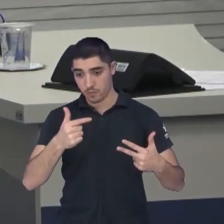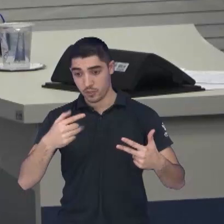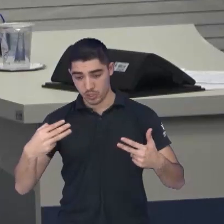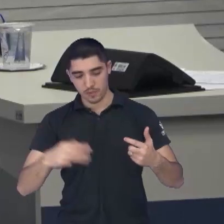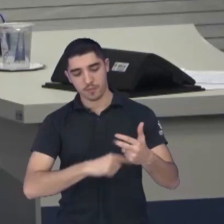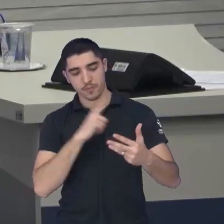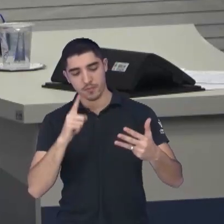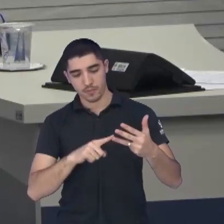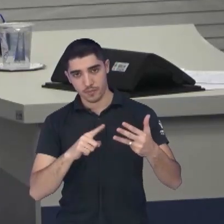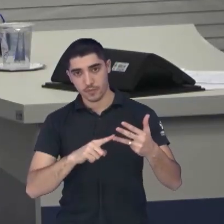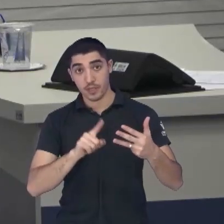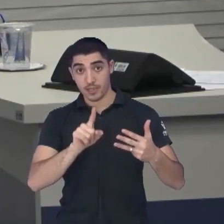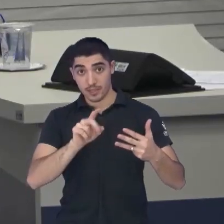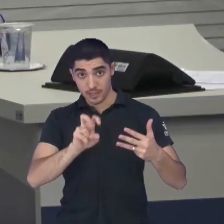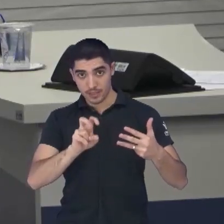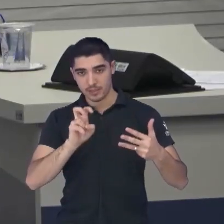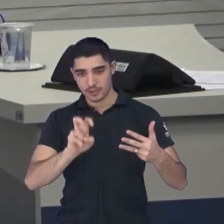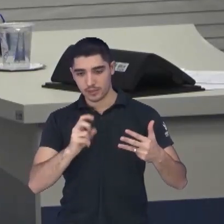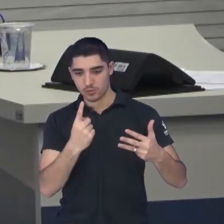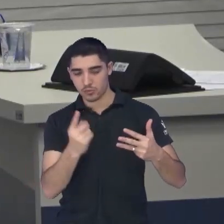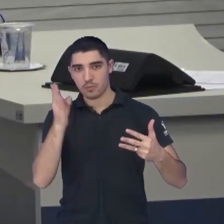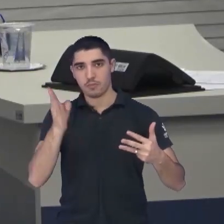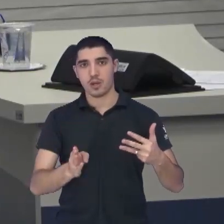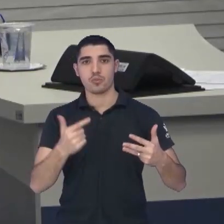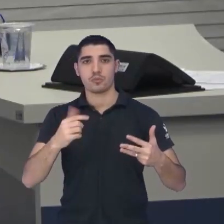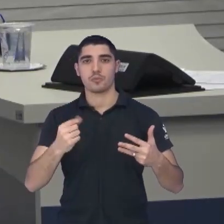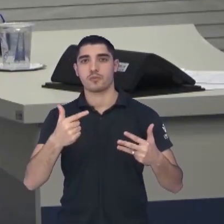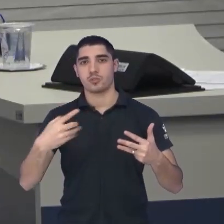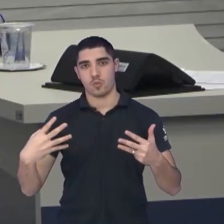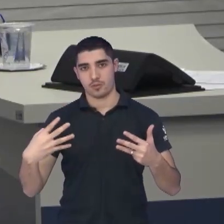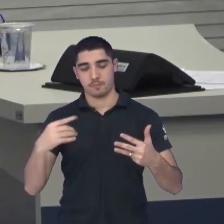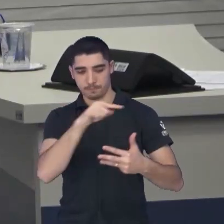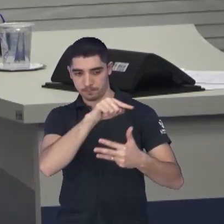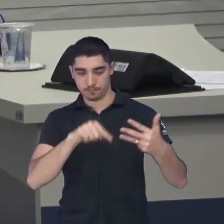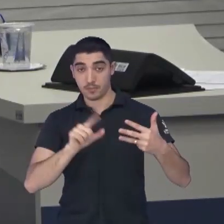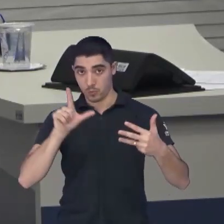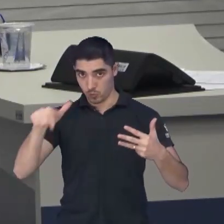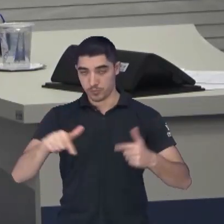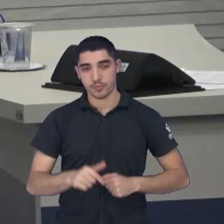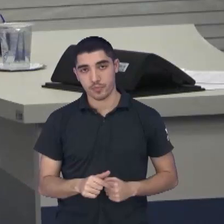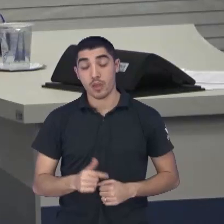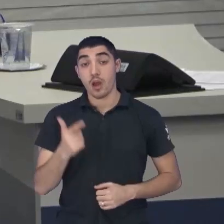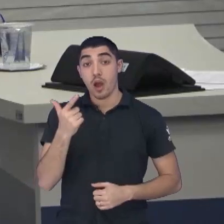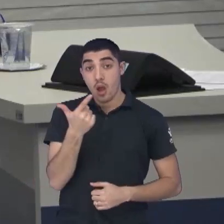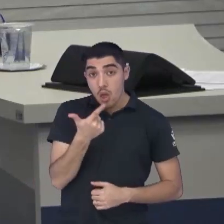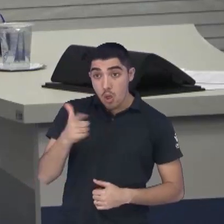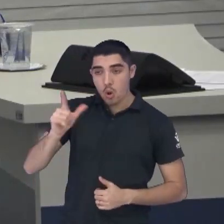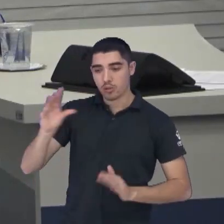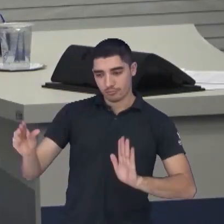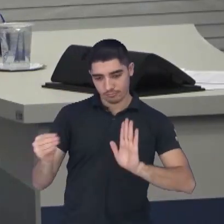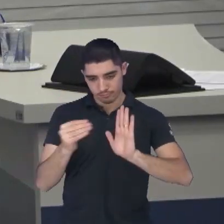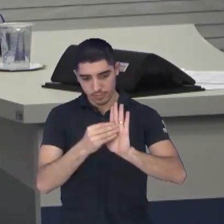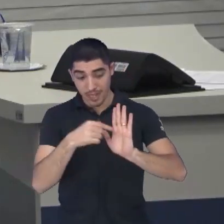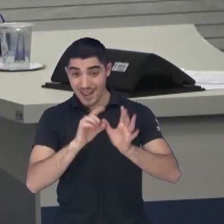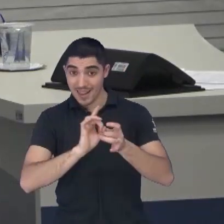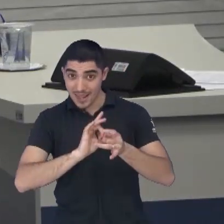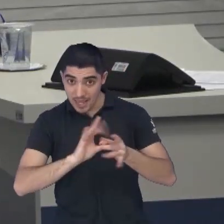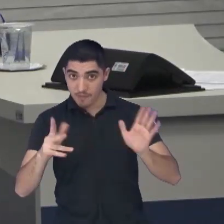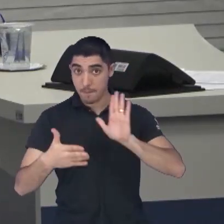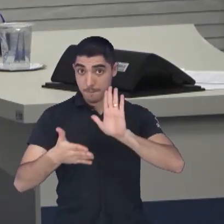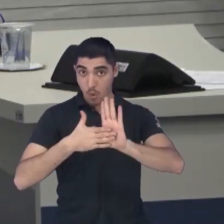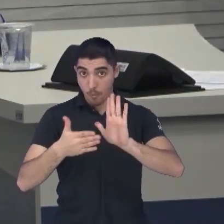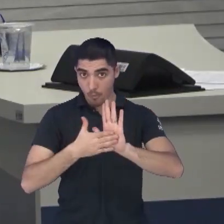16.098/2023 e processo 15.51/2024. Solicito inclusão para a deliberação da tramitação de